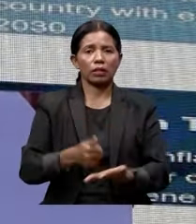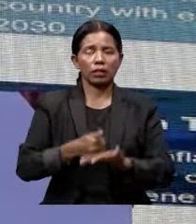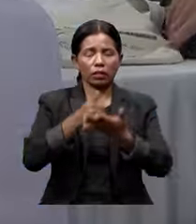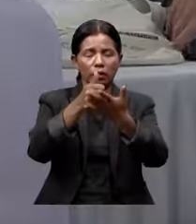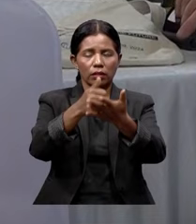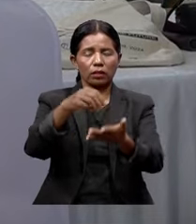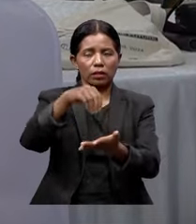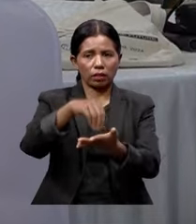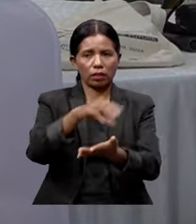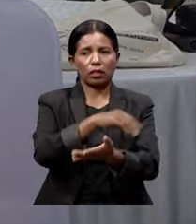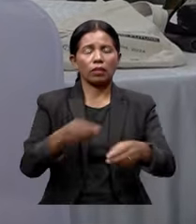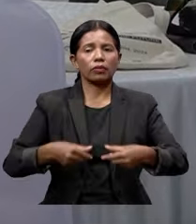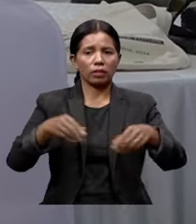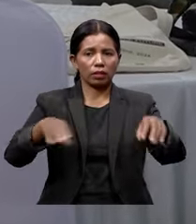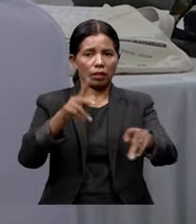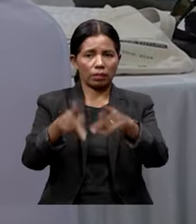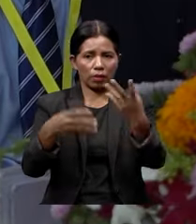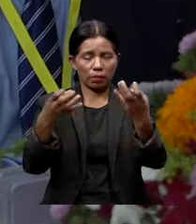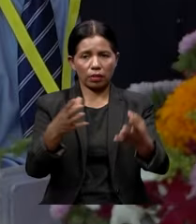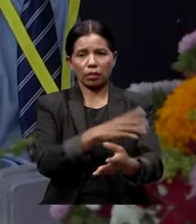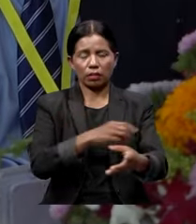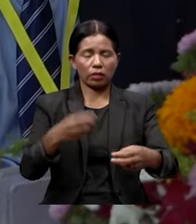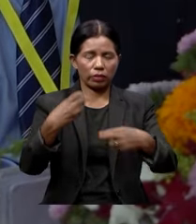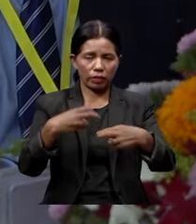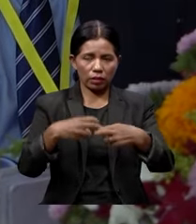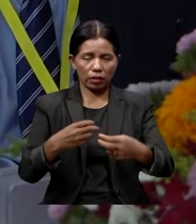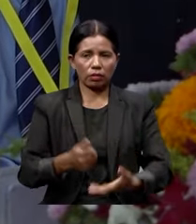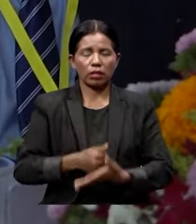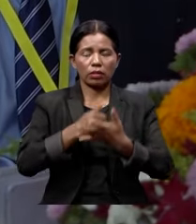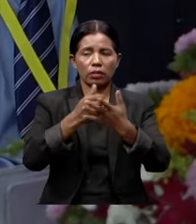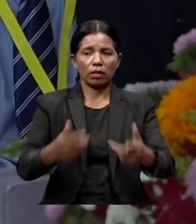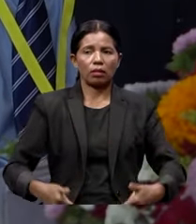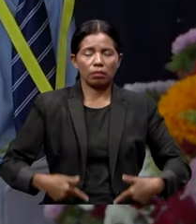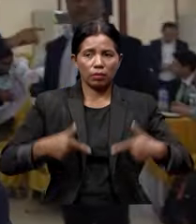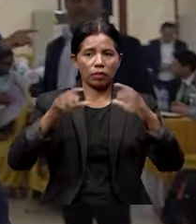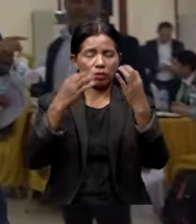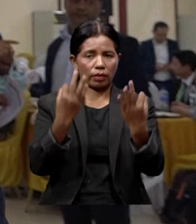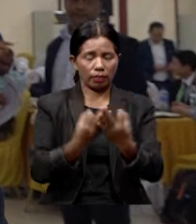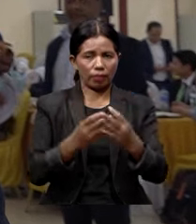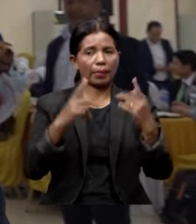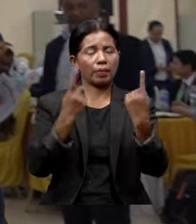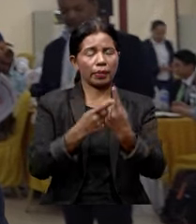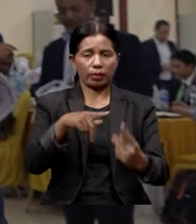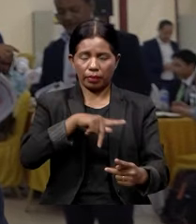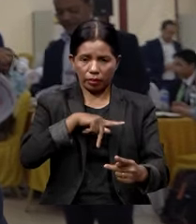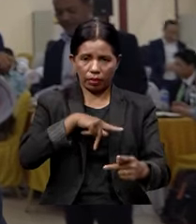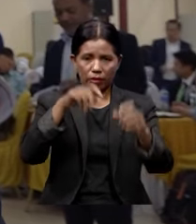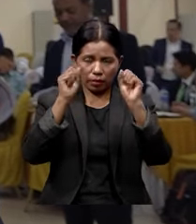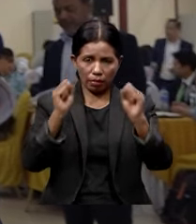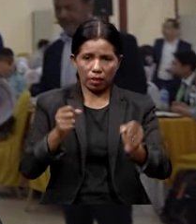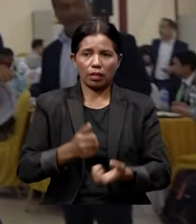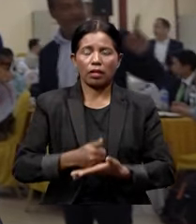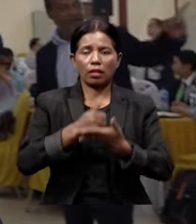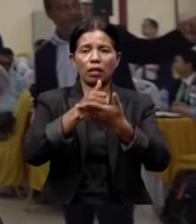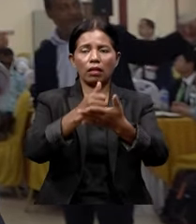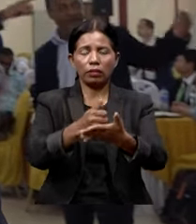cria emprego, tampa a população barra mais difícil a sustenta mores família. Setor privado ajuda a